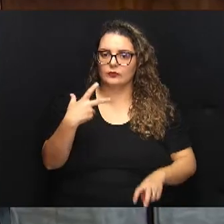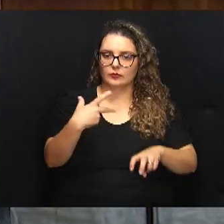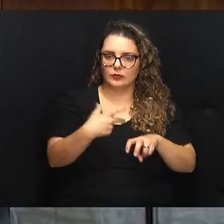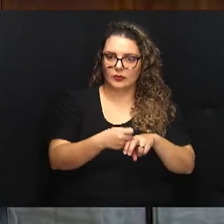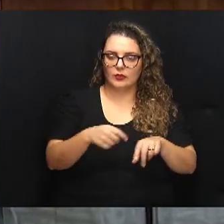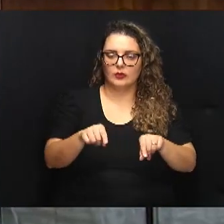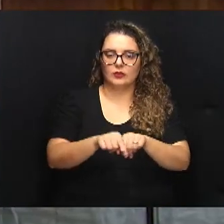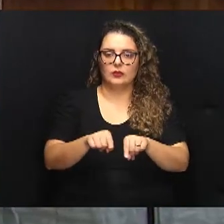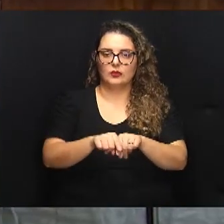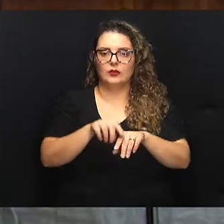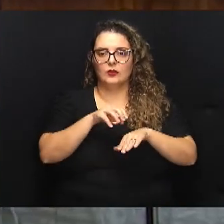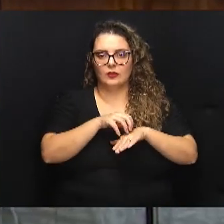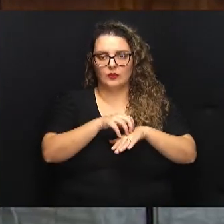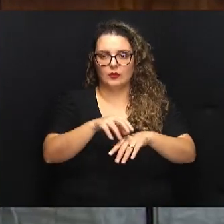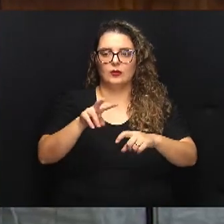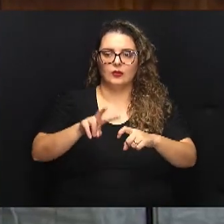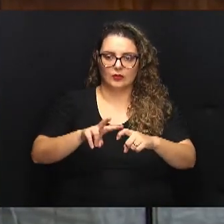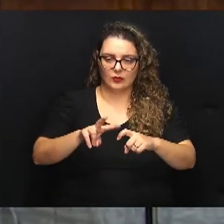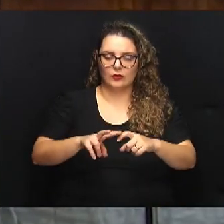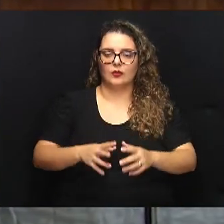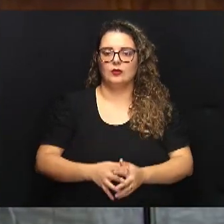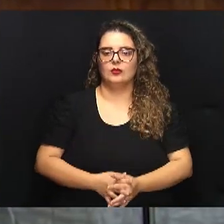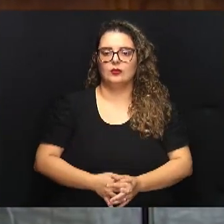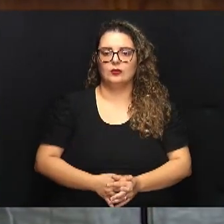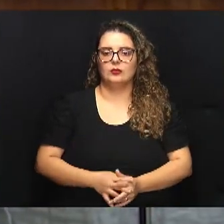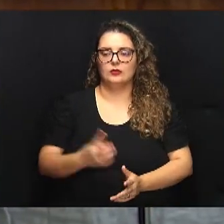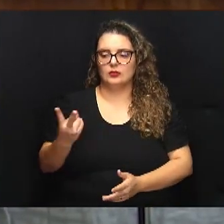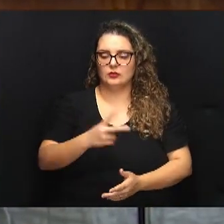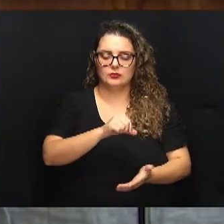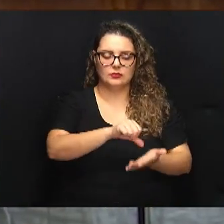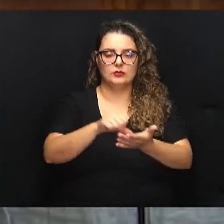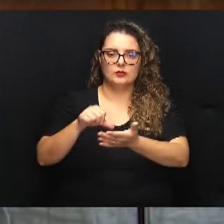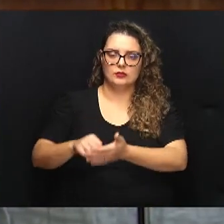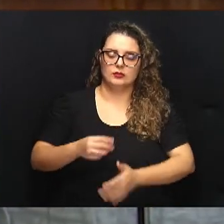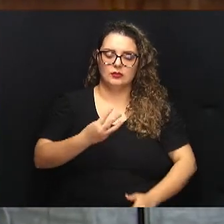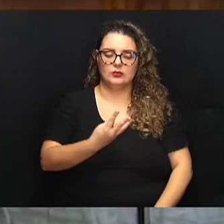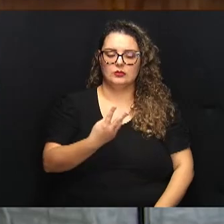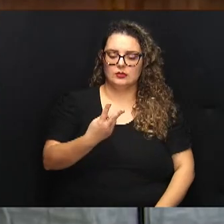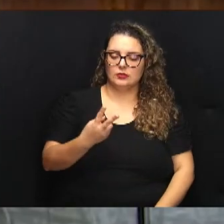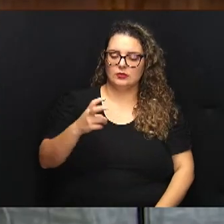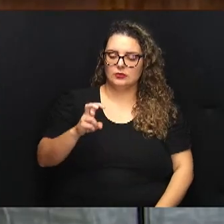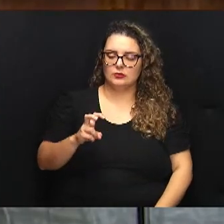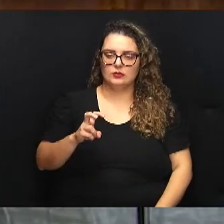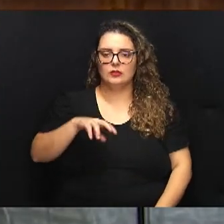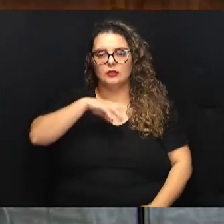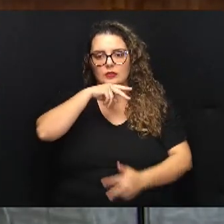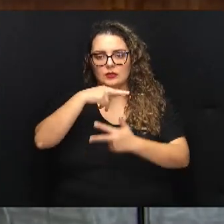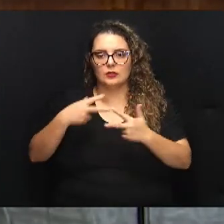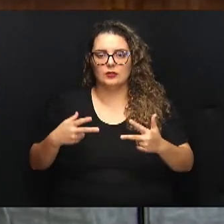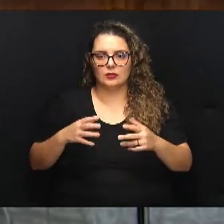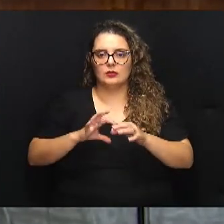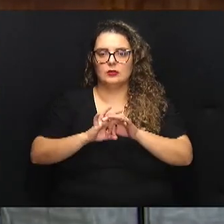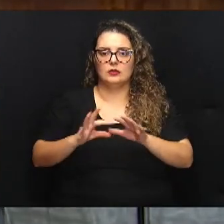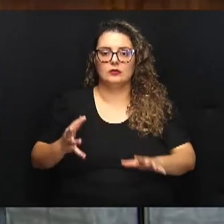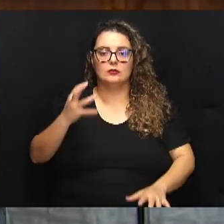nos consultórios veterinários móveis, nas 2 unidades, 325 animais aptos para